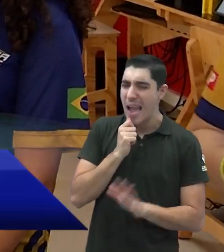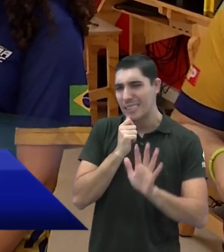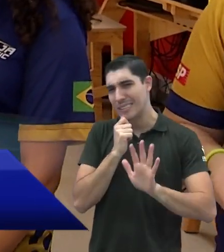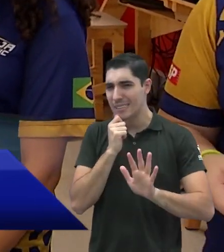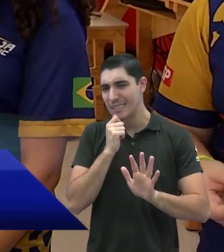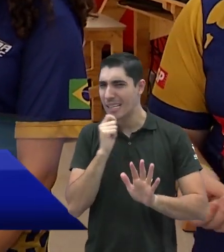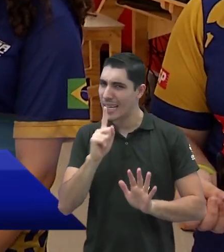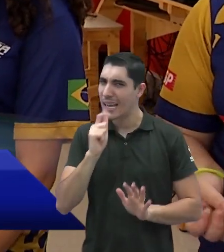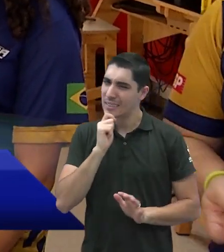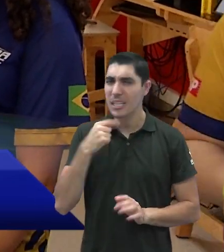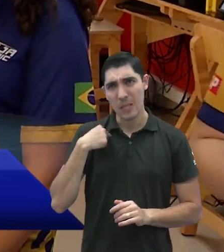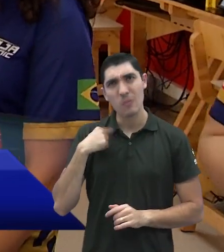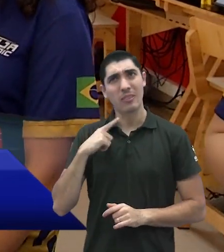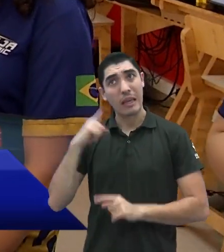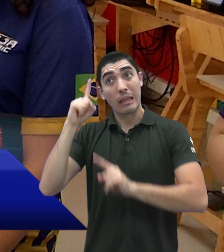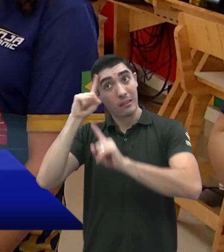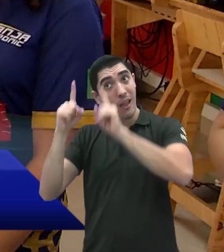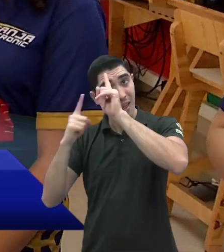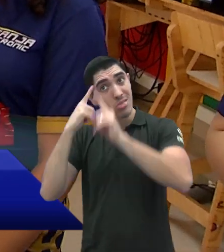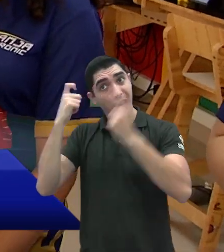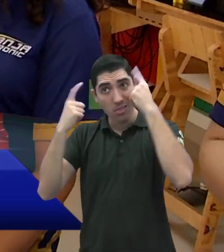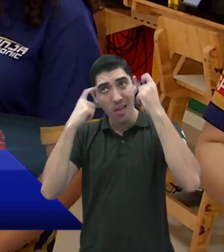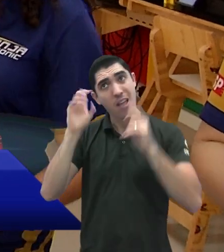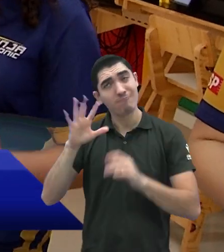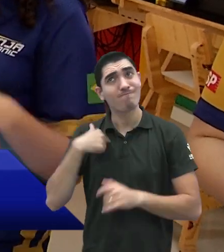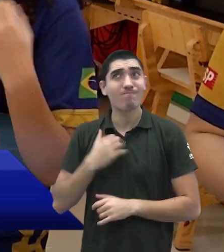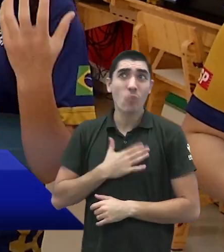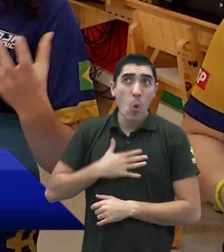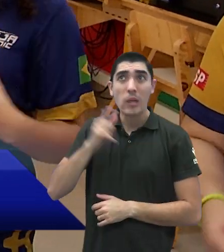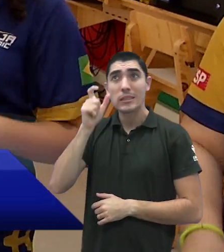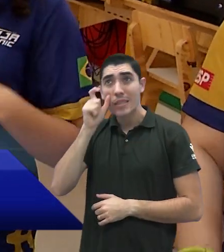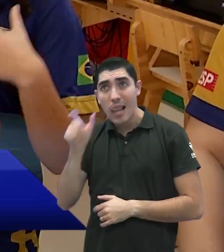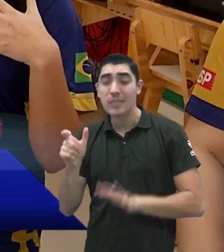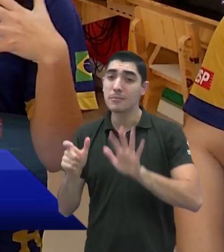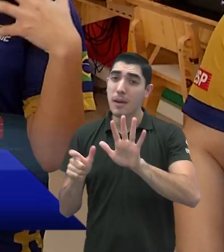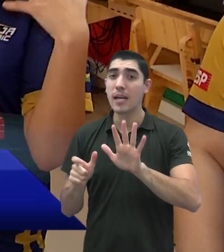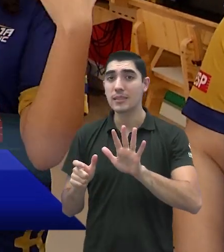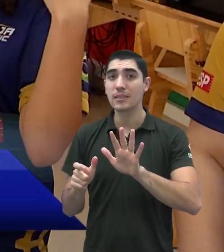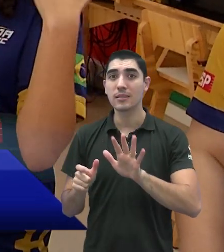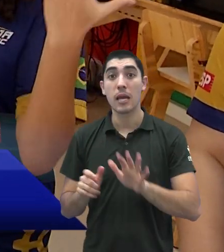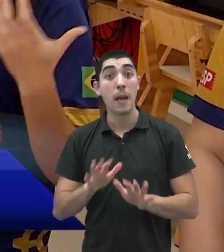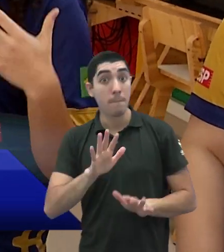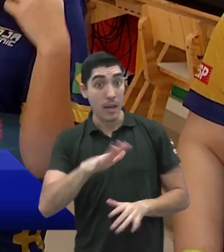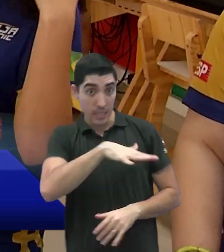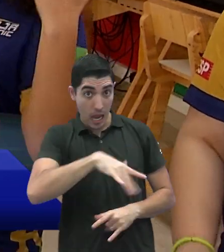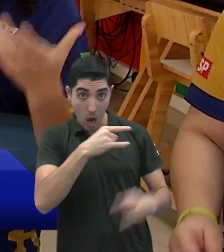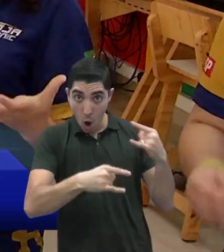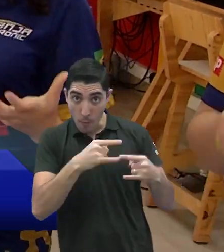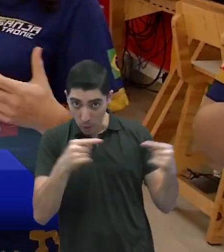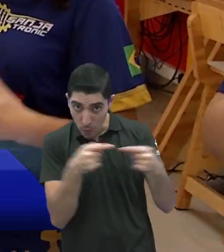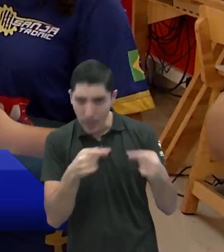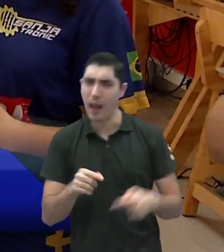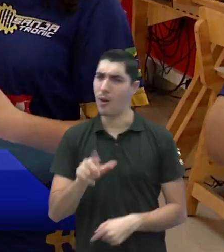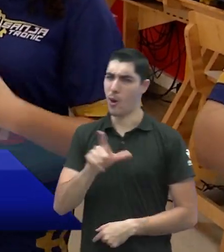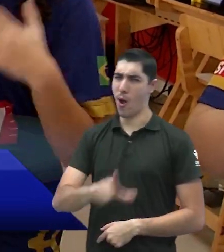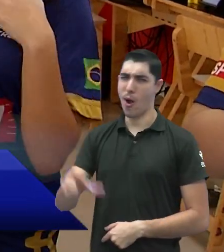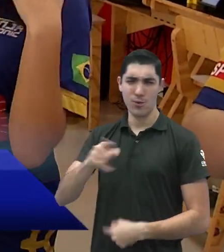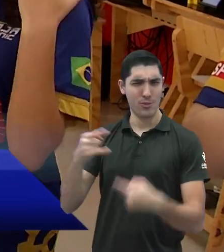pensou o que você quer seguir de carreira? Ainda não. Eu tenho muitas ideias, muitas coisas que eu acho interessantes de se seguir.